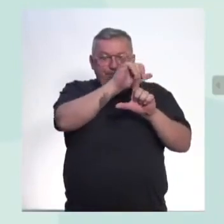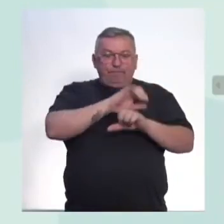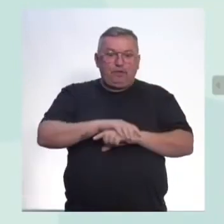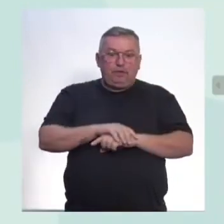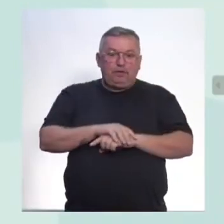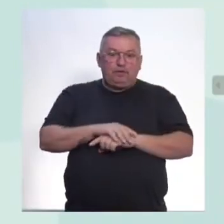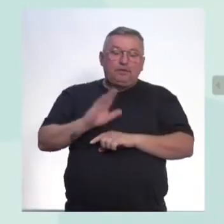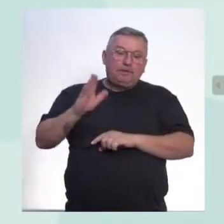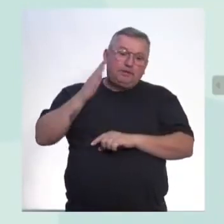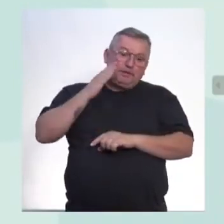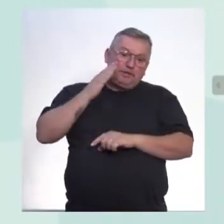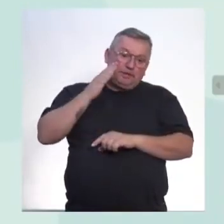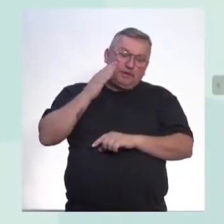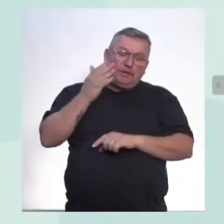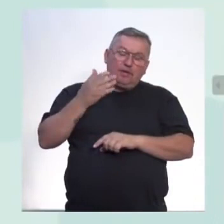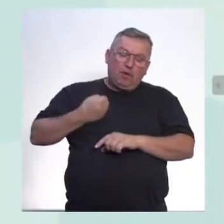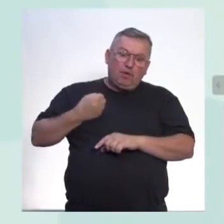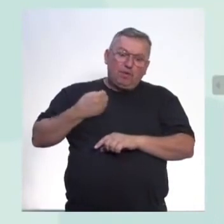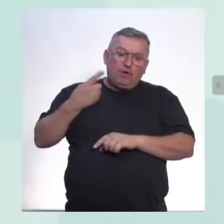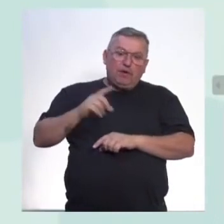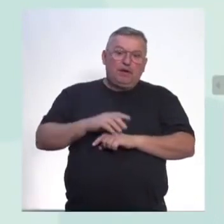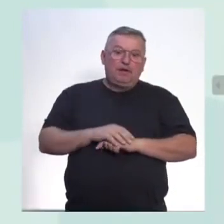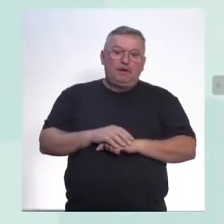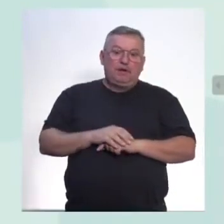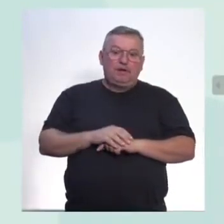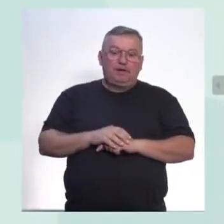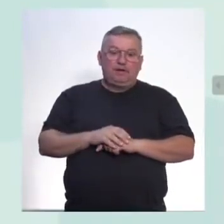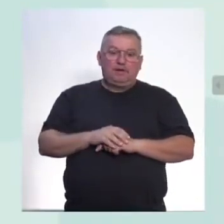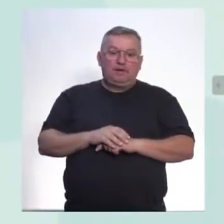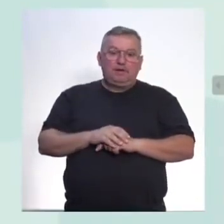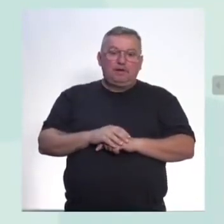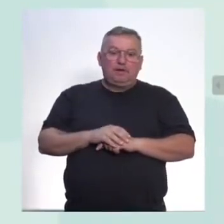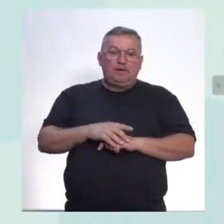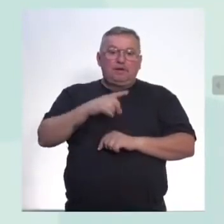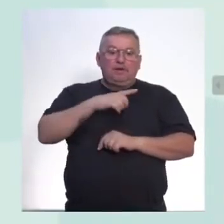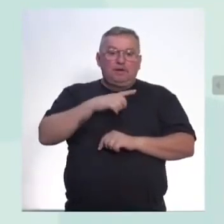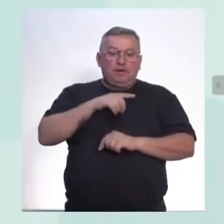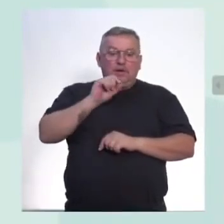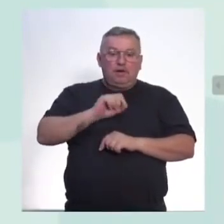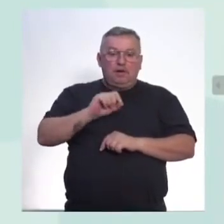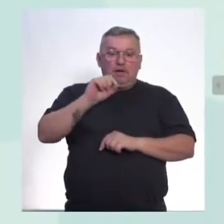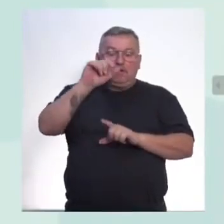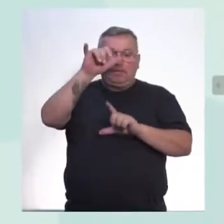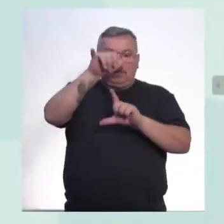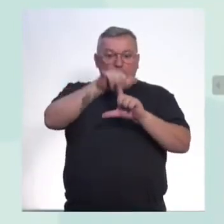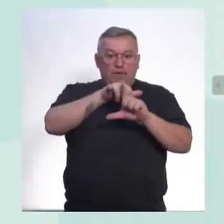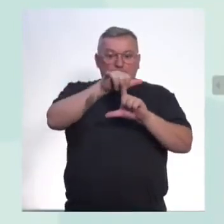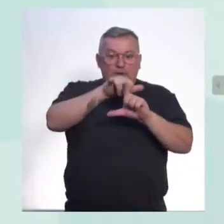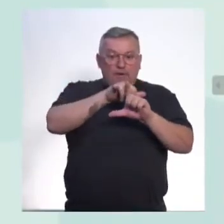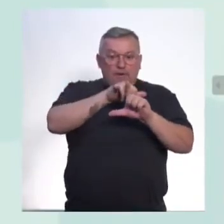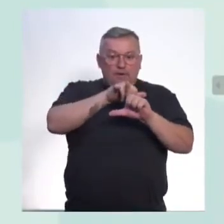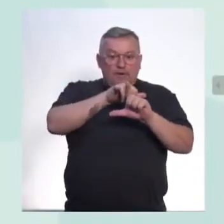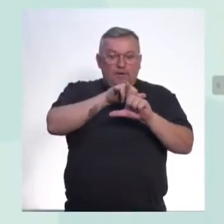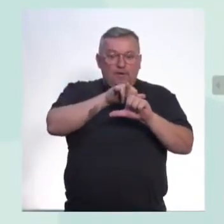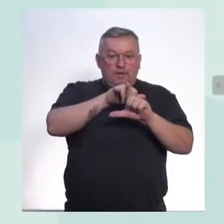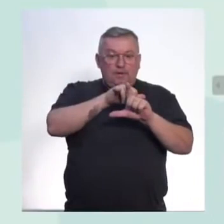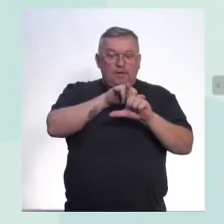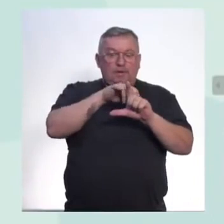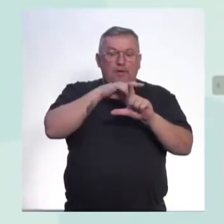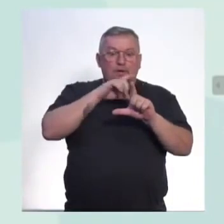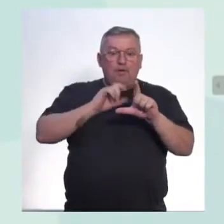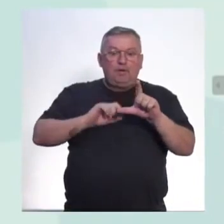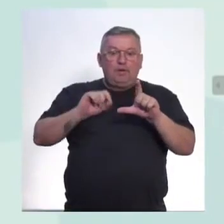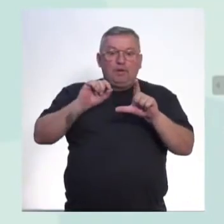Y, eu já sei qual é o valor dele. Tá? Ou seja, o posicionamento tá, da abscissa para esse ponto B aqui, ó, quem que